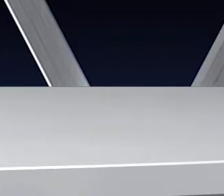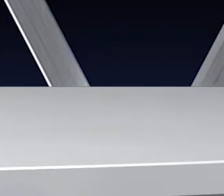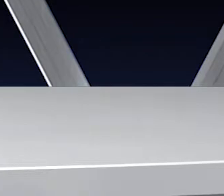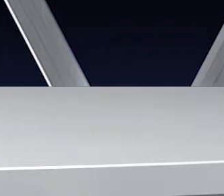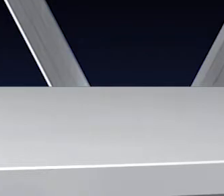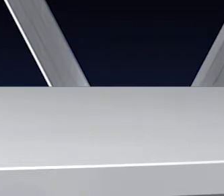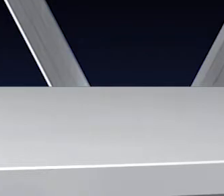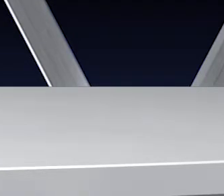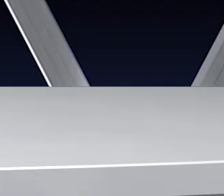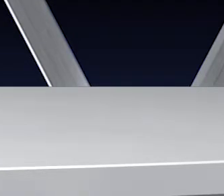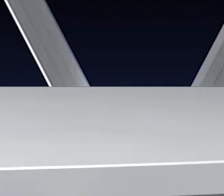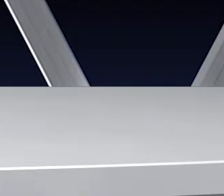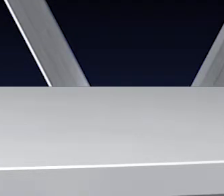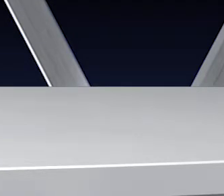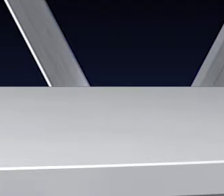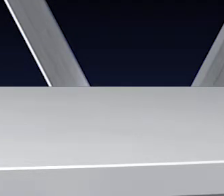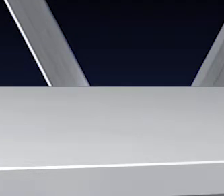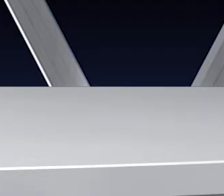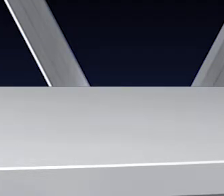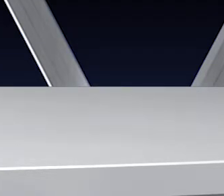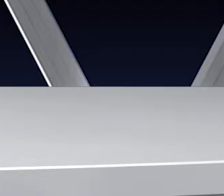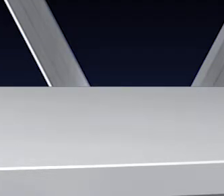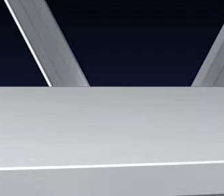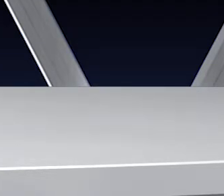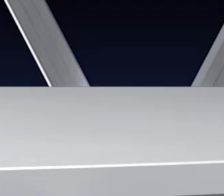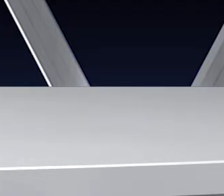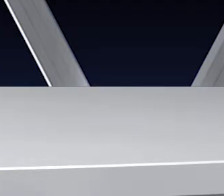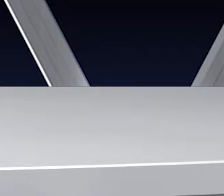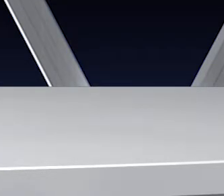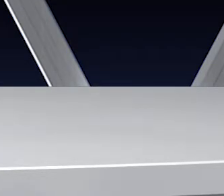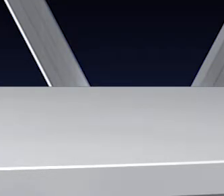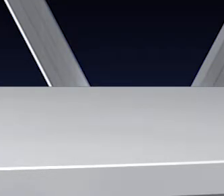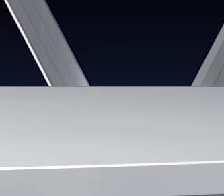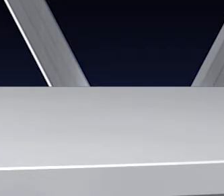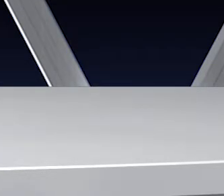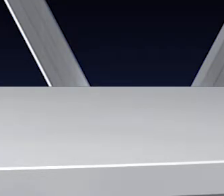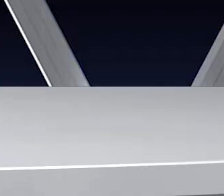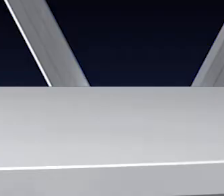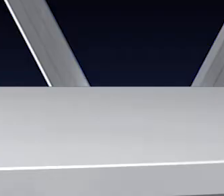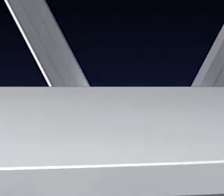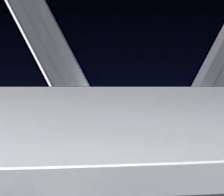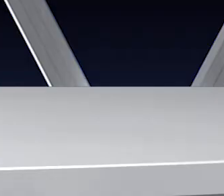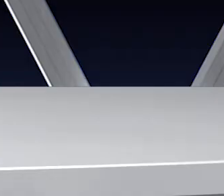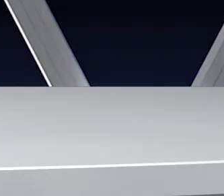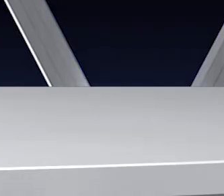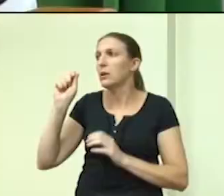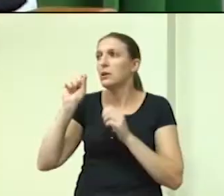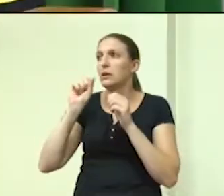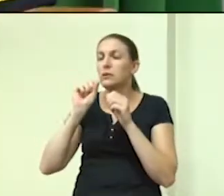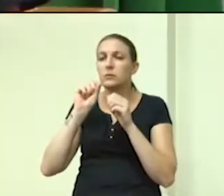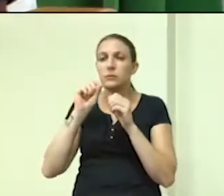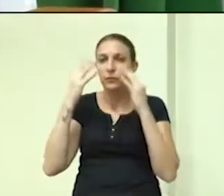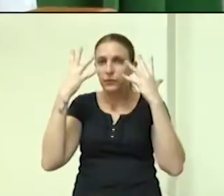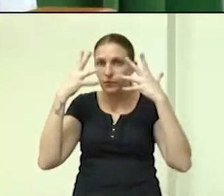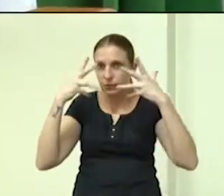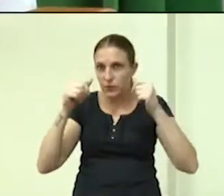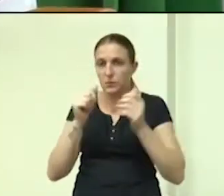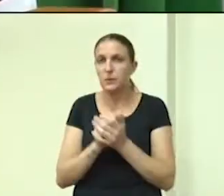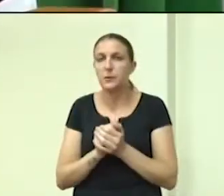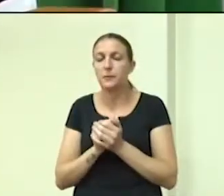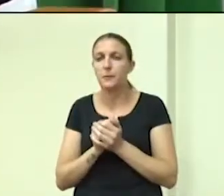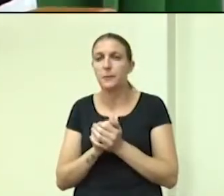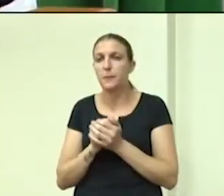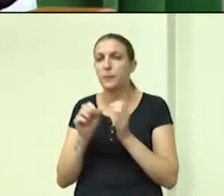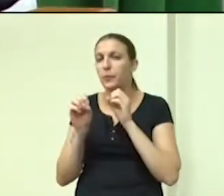1998 um importante trabalho de preservação e difusão da cultura no município de Erechim. O ensino